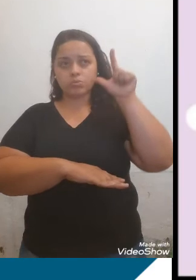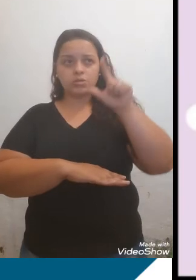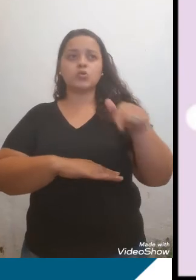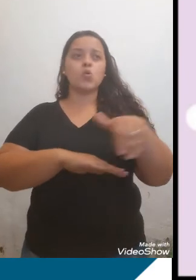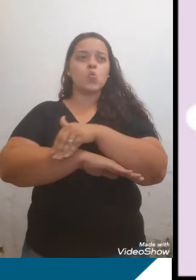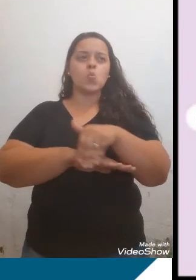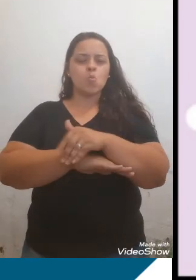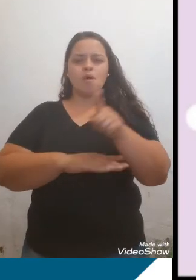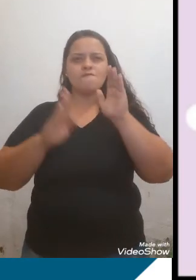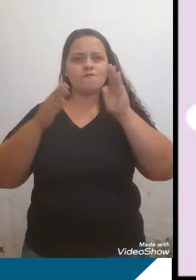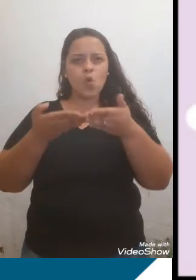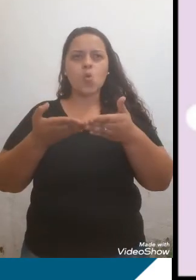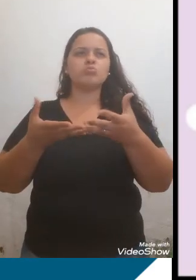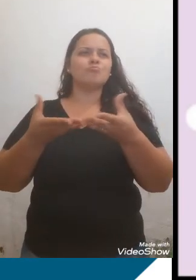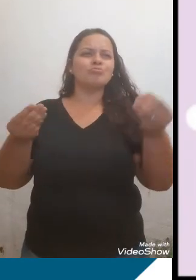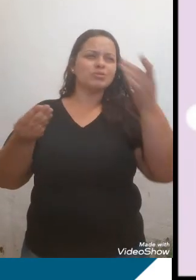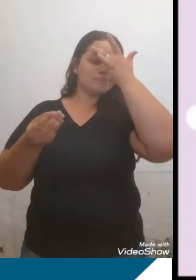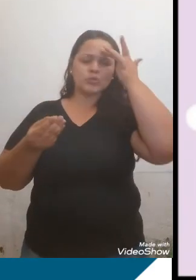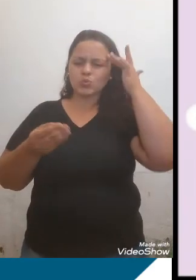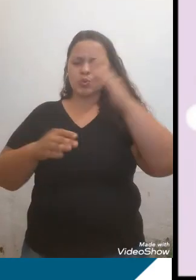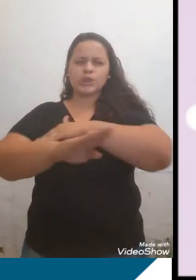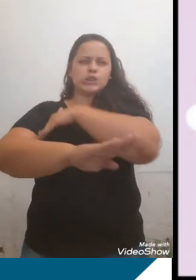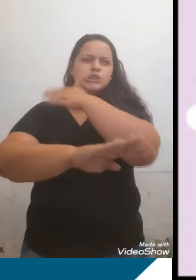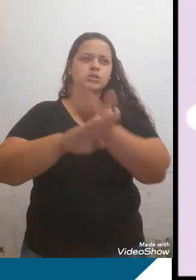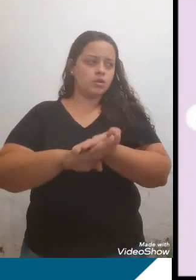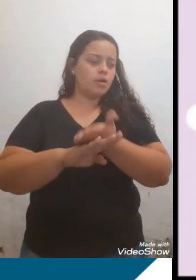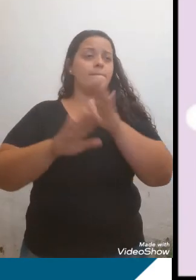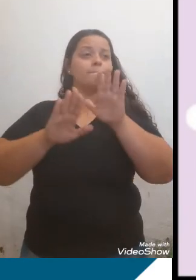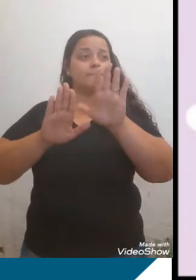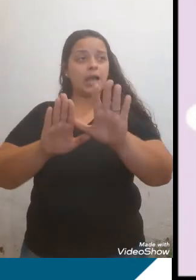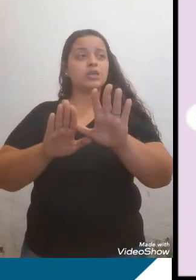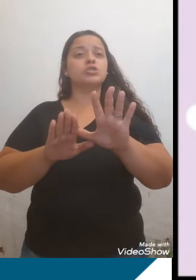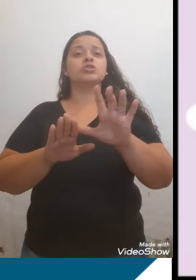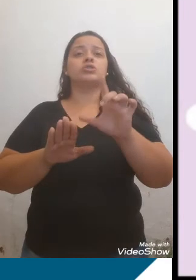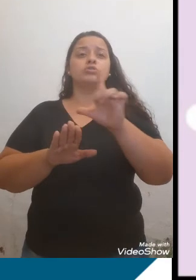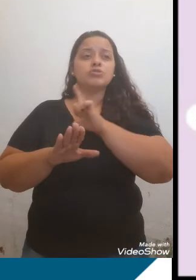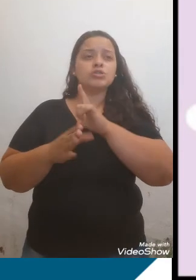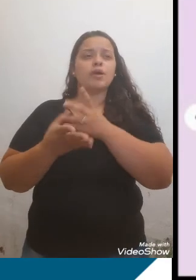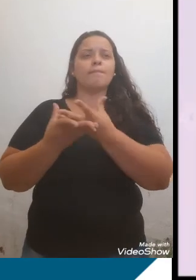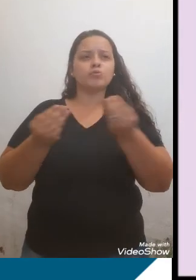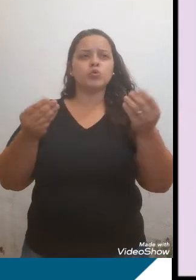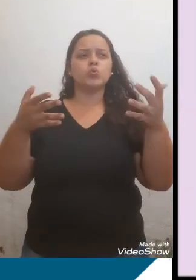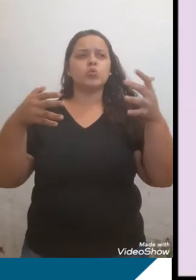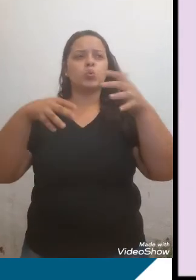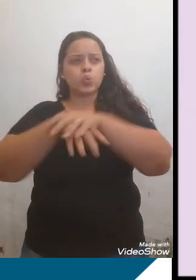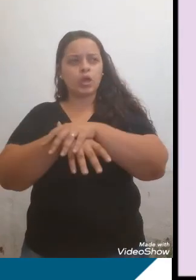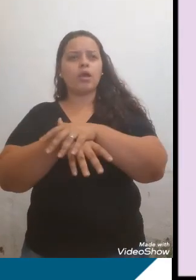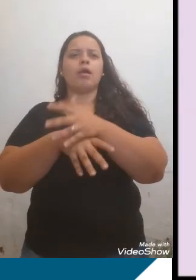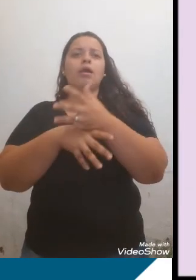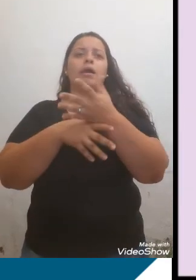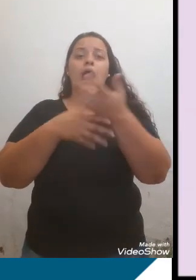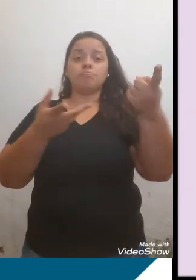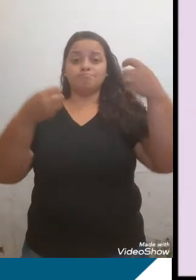da cidade e tinha estado apinhada de gente o dia inteiro. Mas à medida que escurecia, a massa ia aumentando e quando os lampiões já estavam